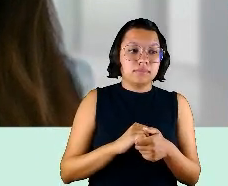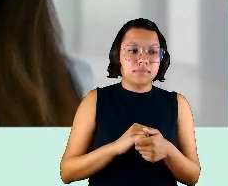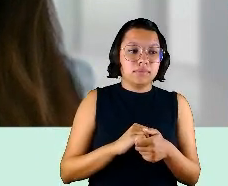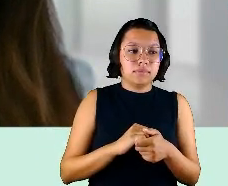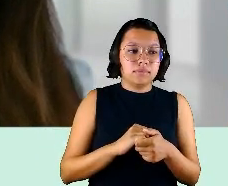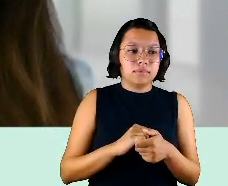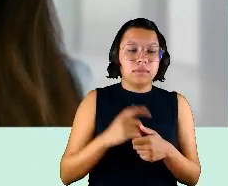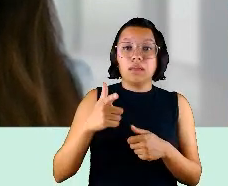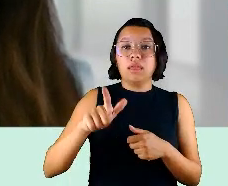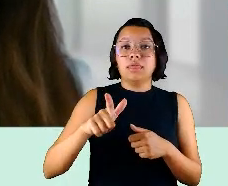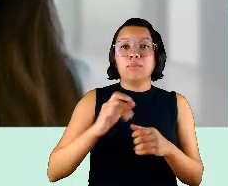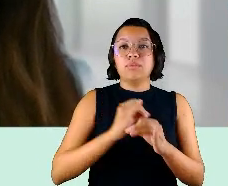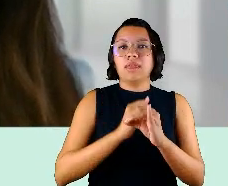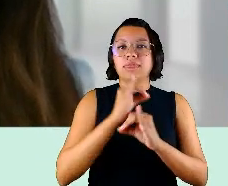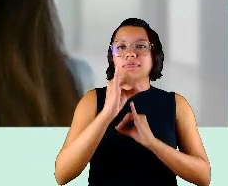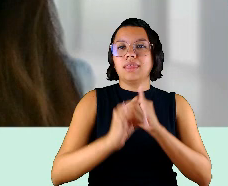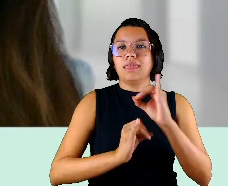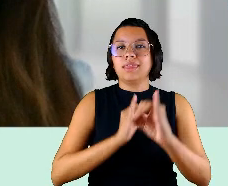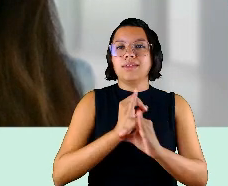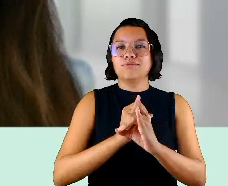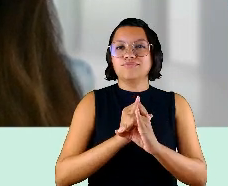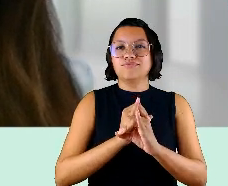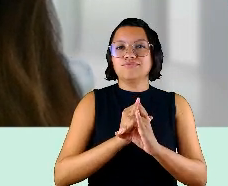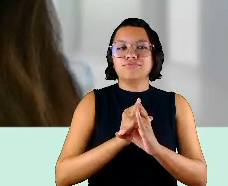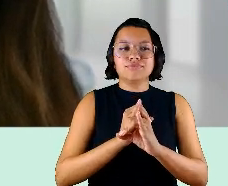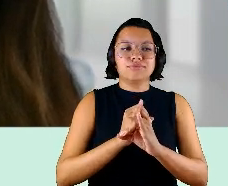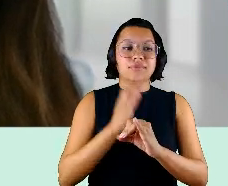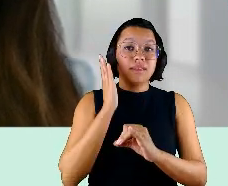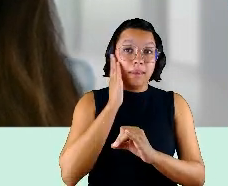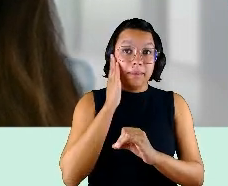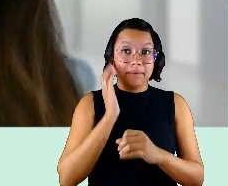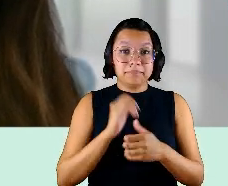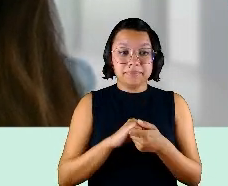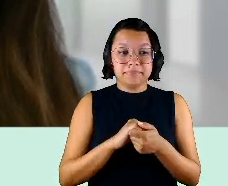que não tem internet. Sabiam disso?